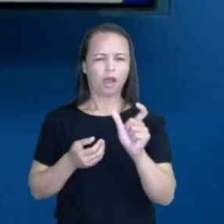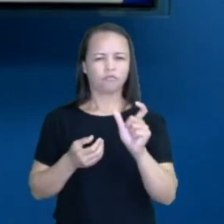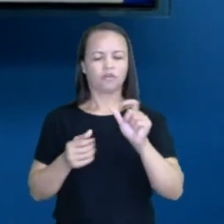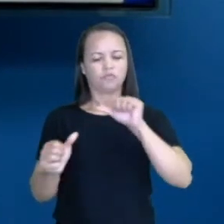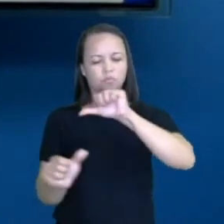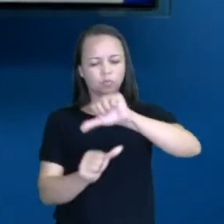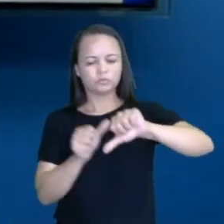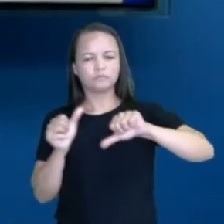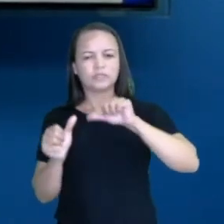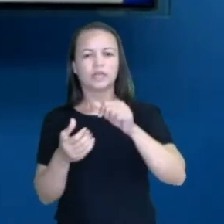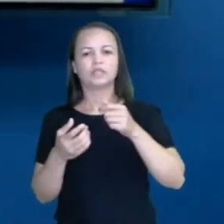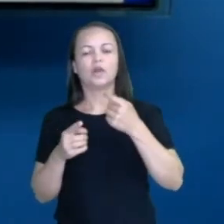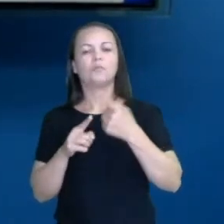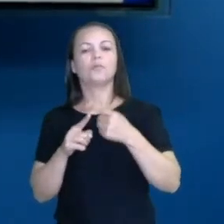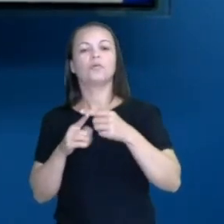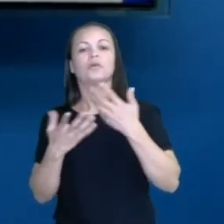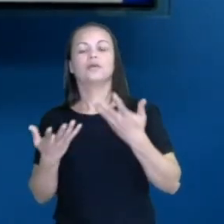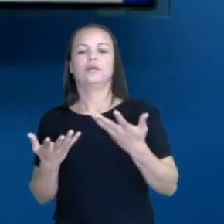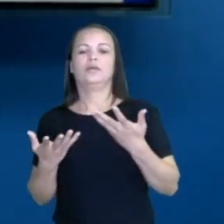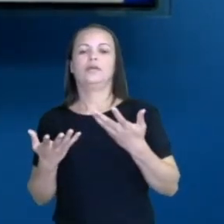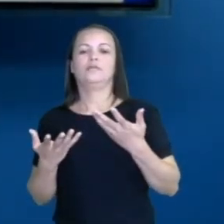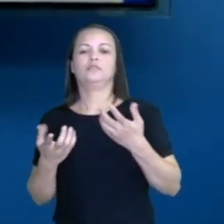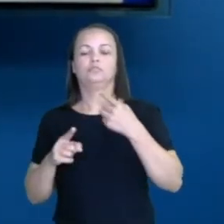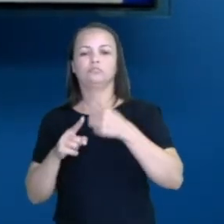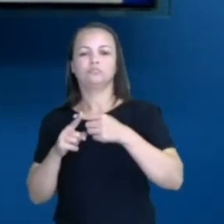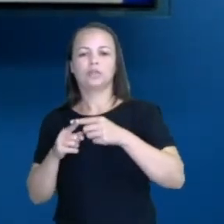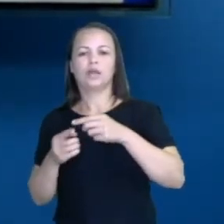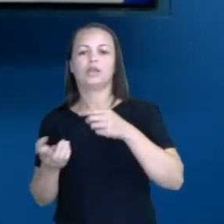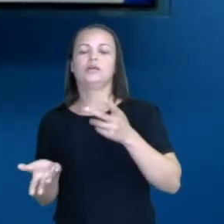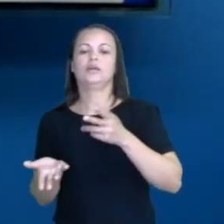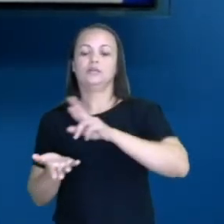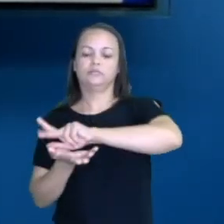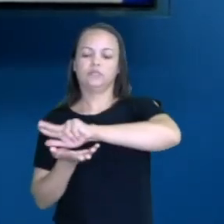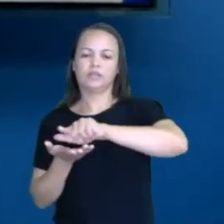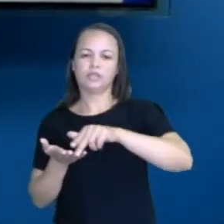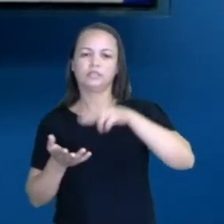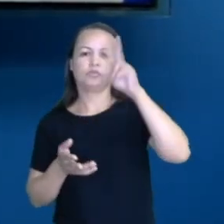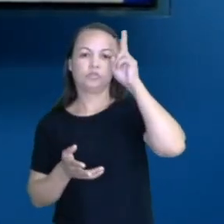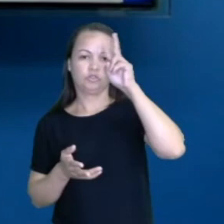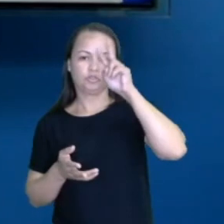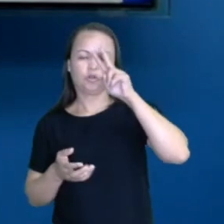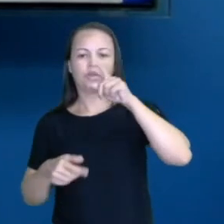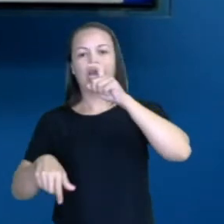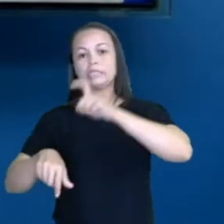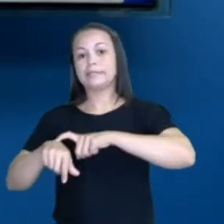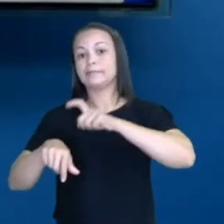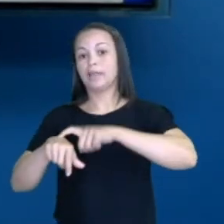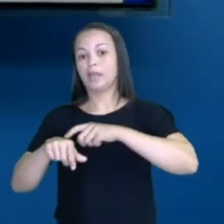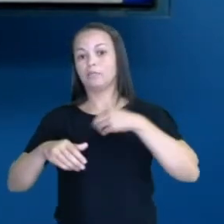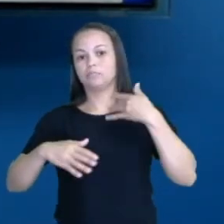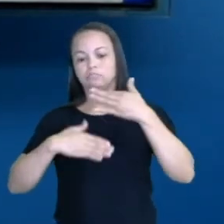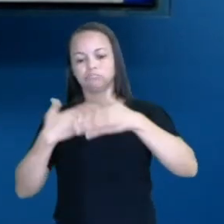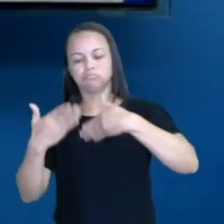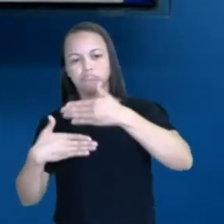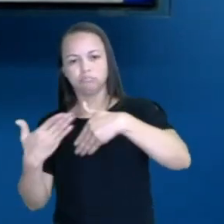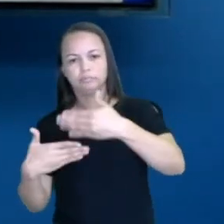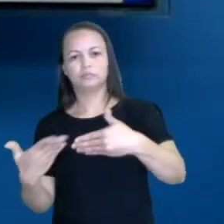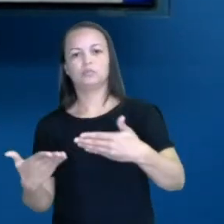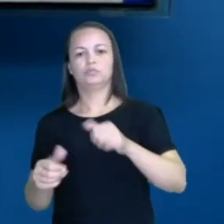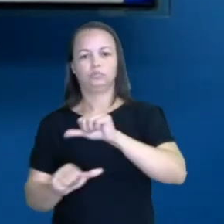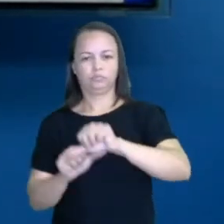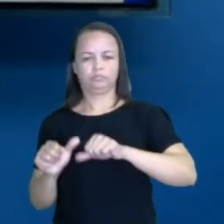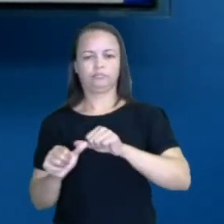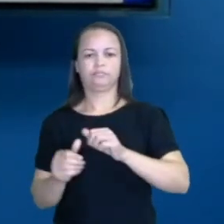modificada por quê? Por conta da evolução temporal. Então, essa tabela traz exemplos de variação geográfica.